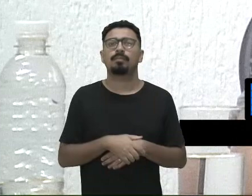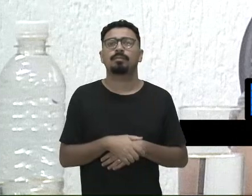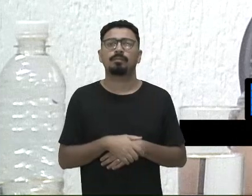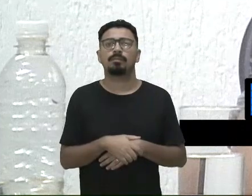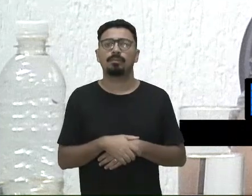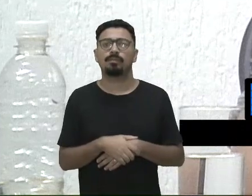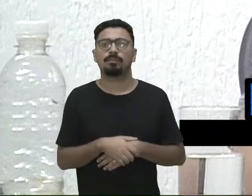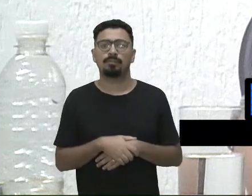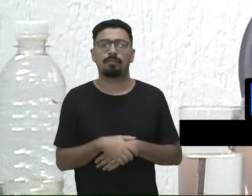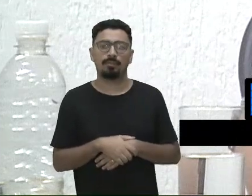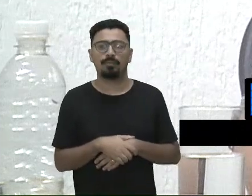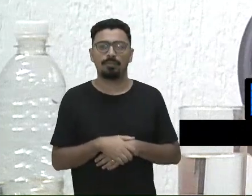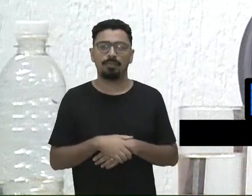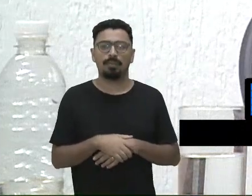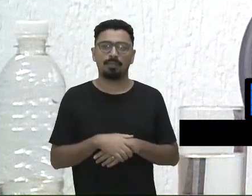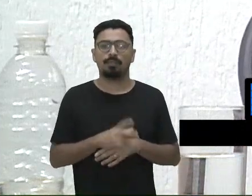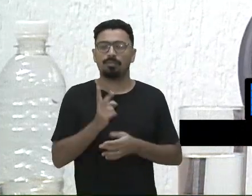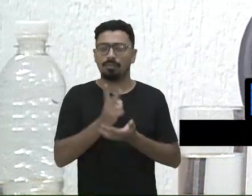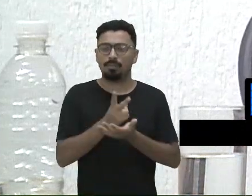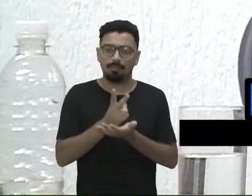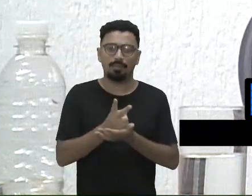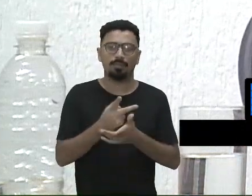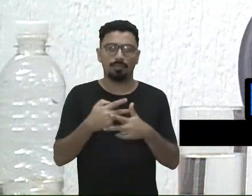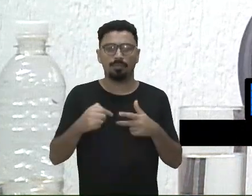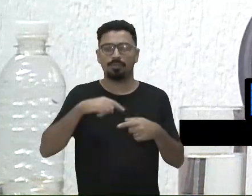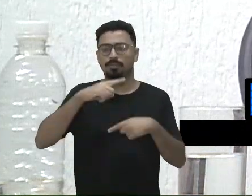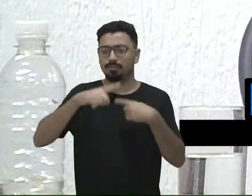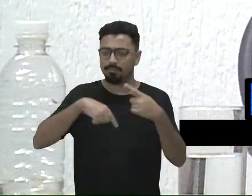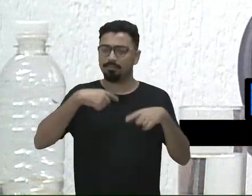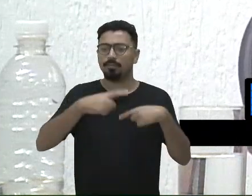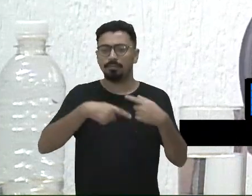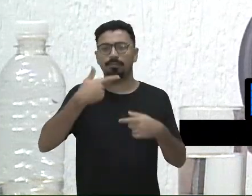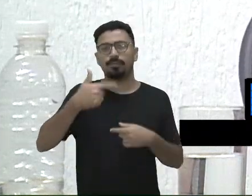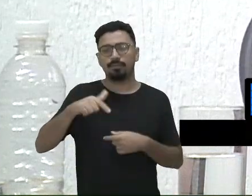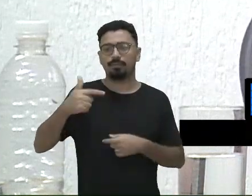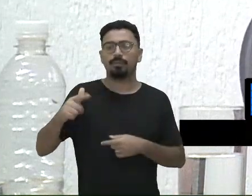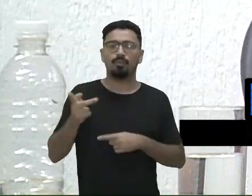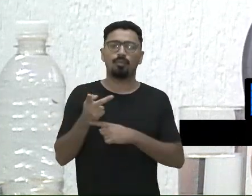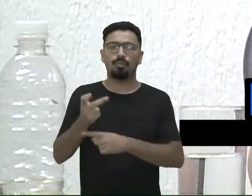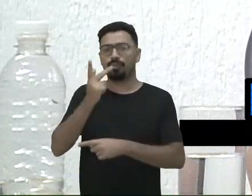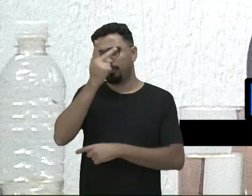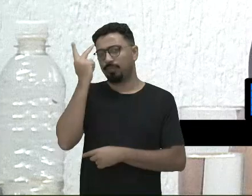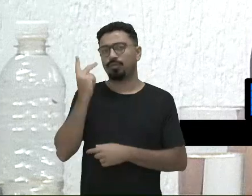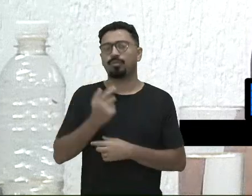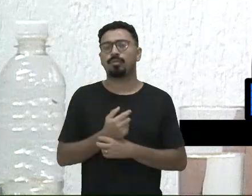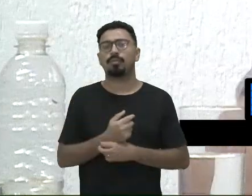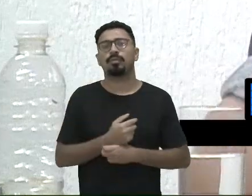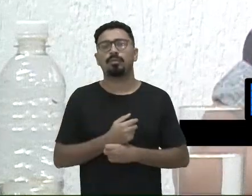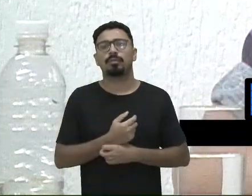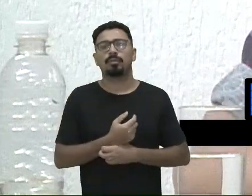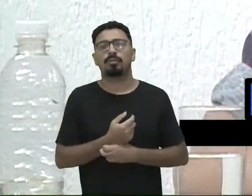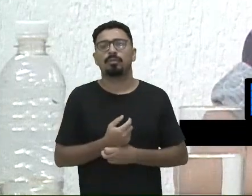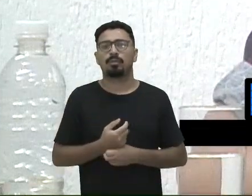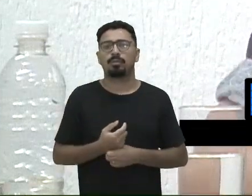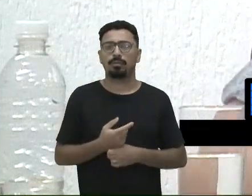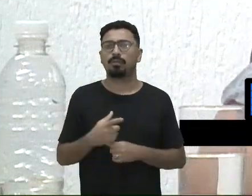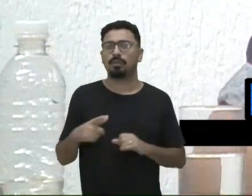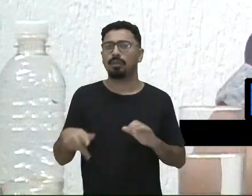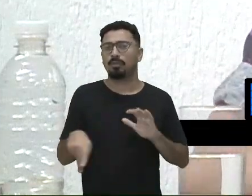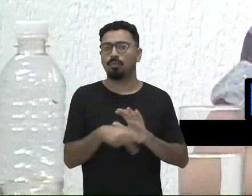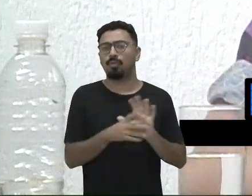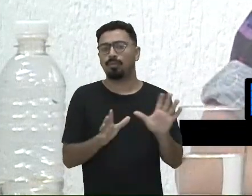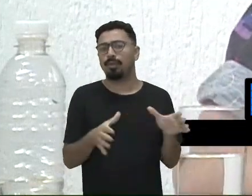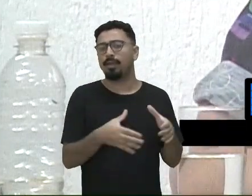correndo atrás do próprio rabo, os serviços públicos, assim, tentando, procurando as pessoas que estão na rede e